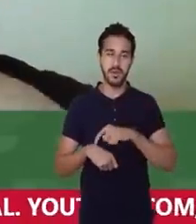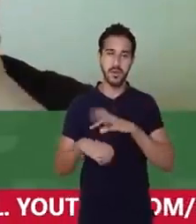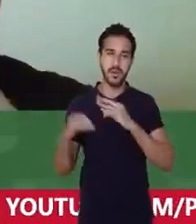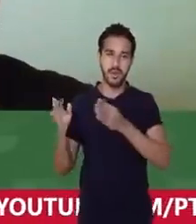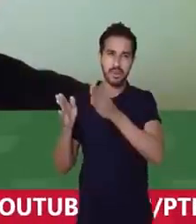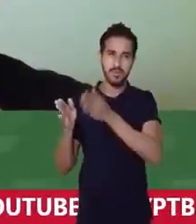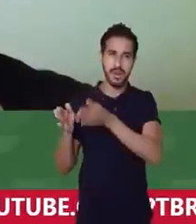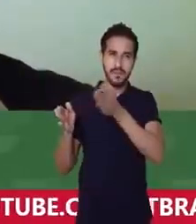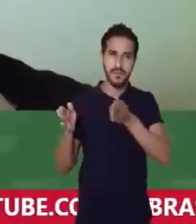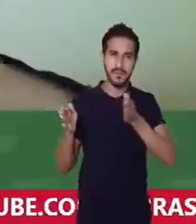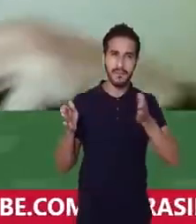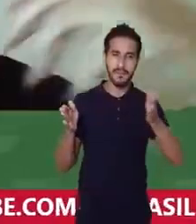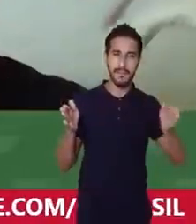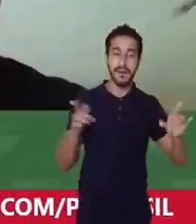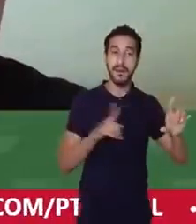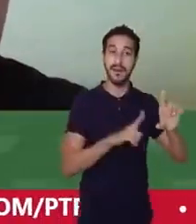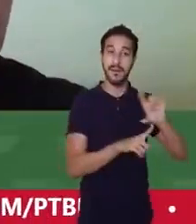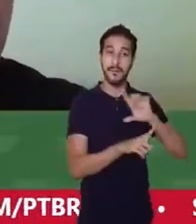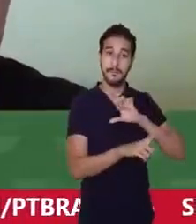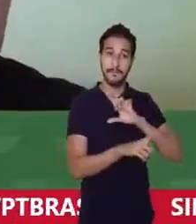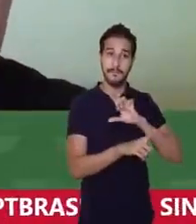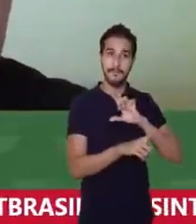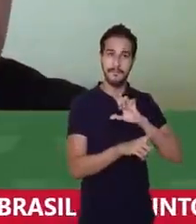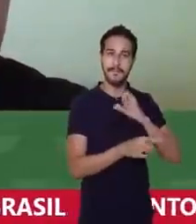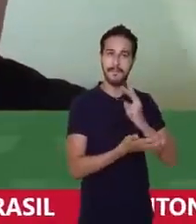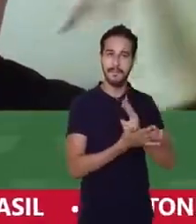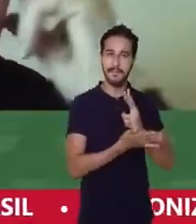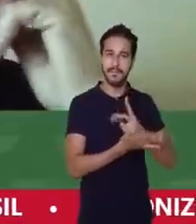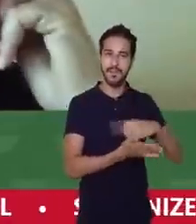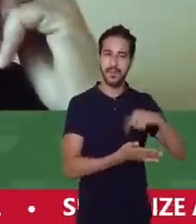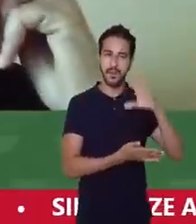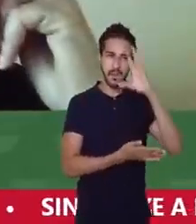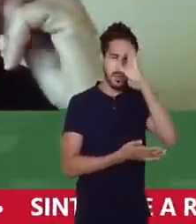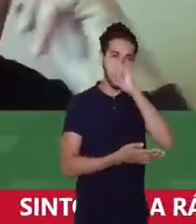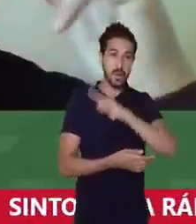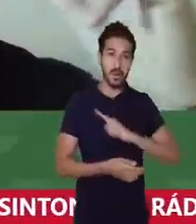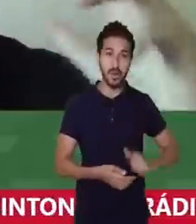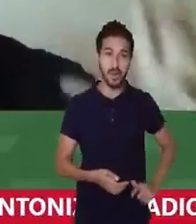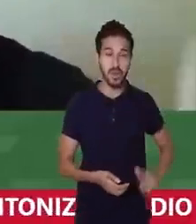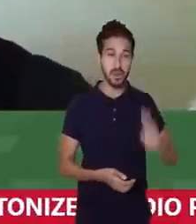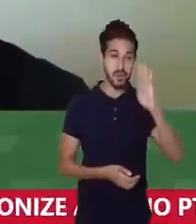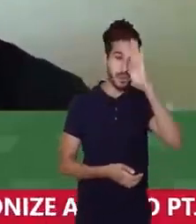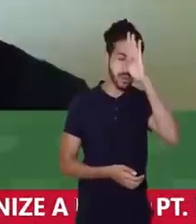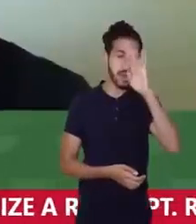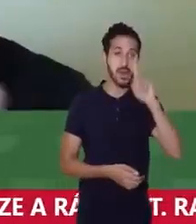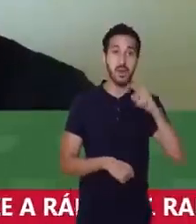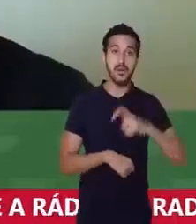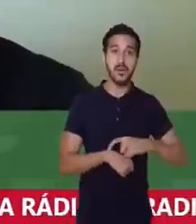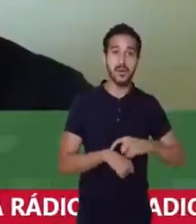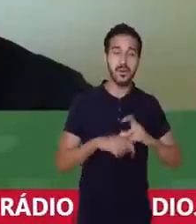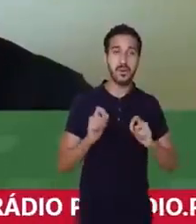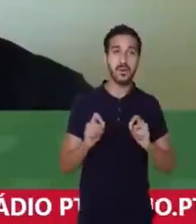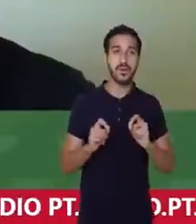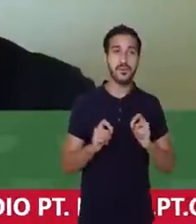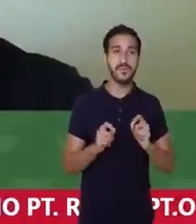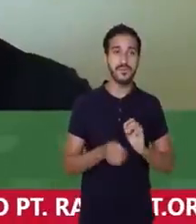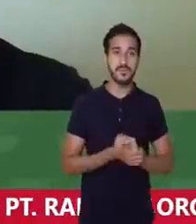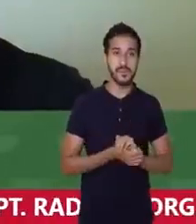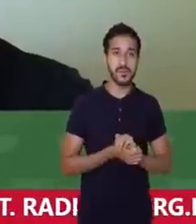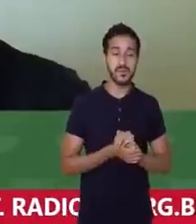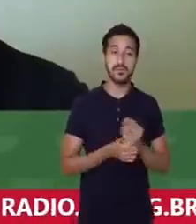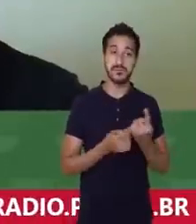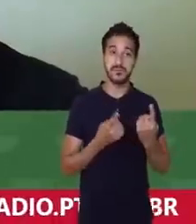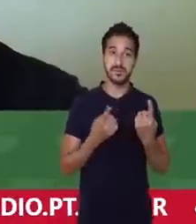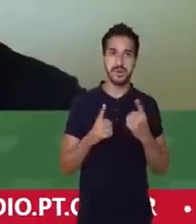toda, antes, mesmo considerando o governo Bolsonaro, é aquela fase em que você,